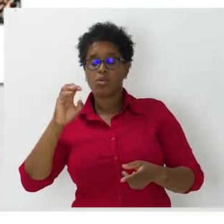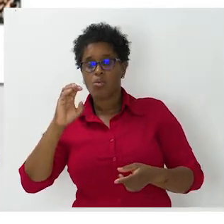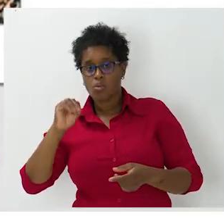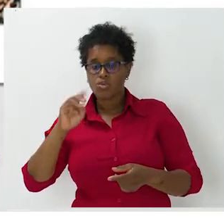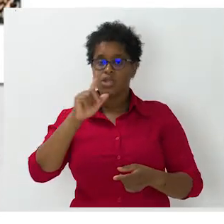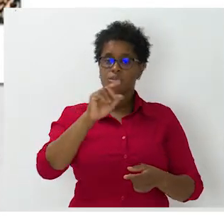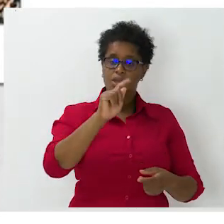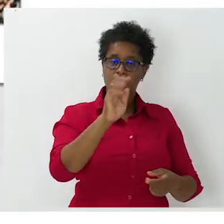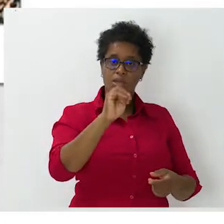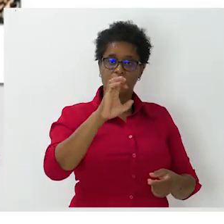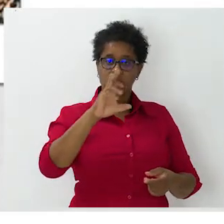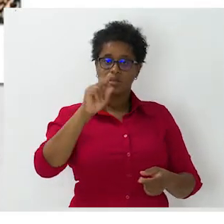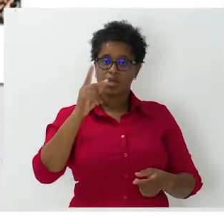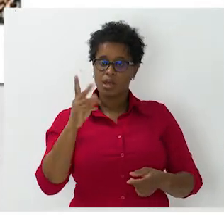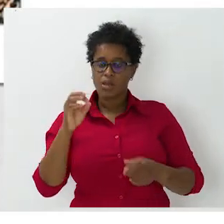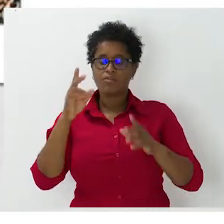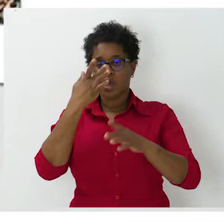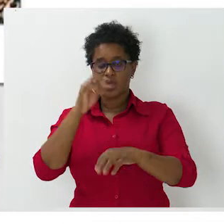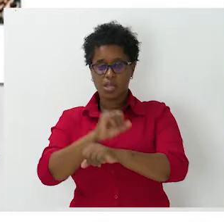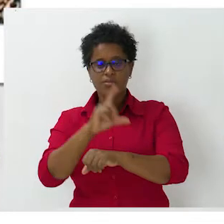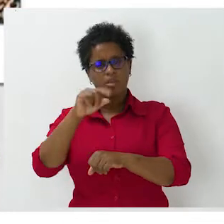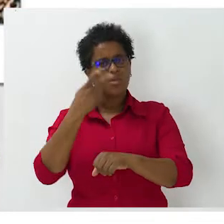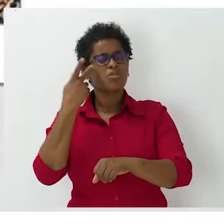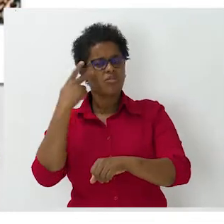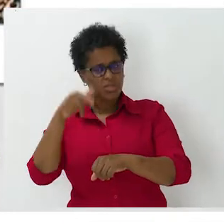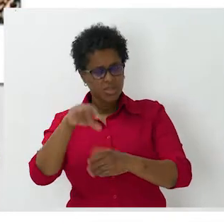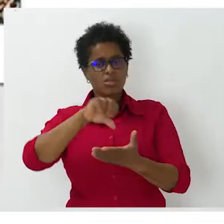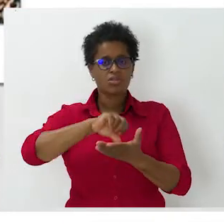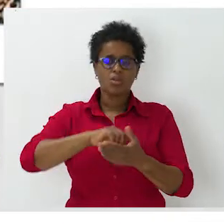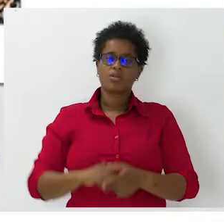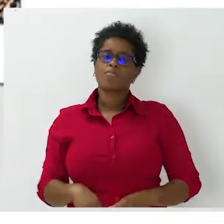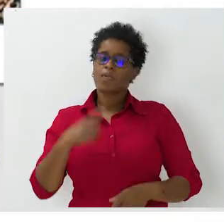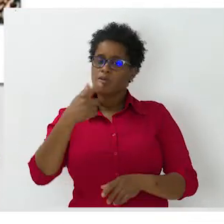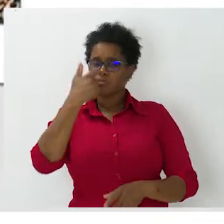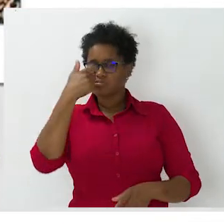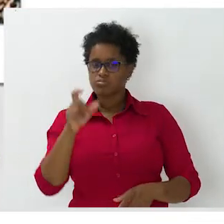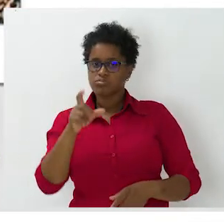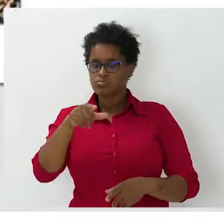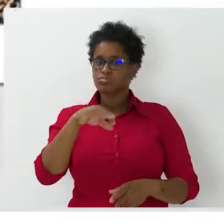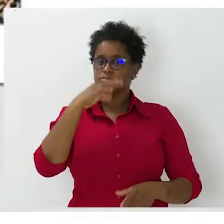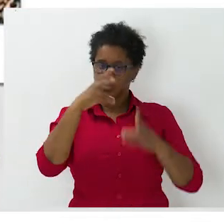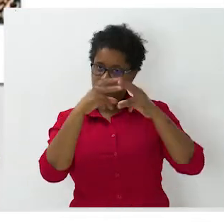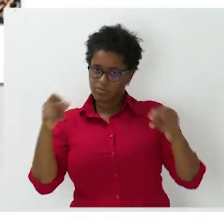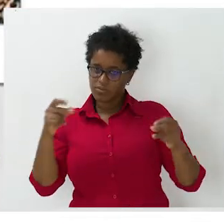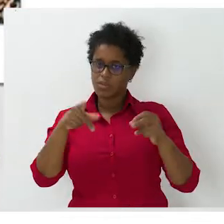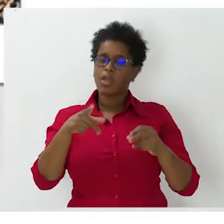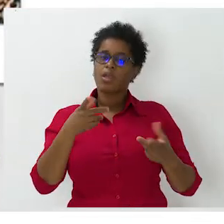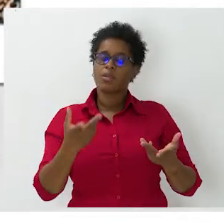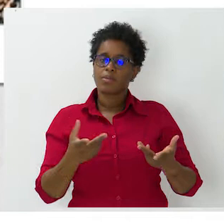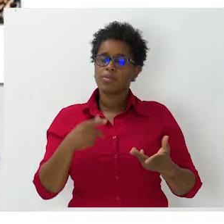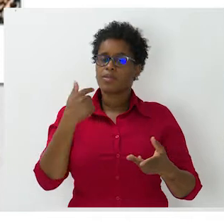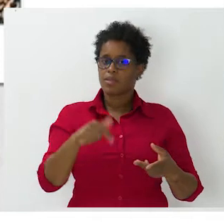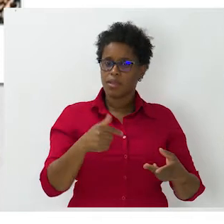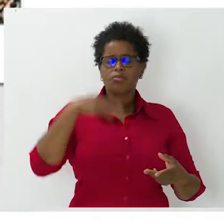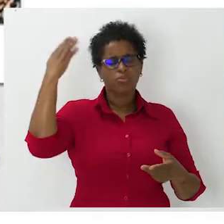escravos também habitam nesse território. Um cidadão define-se pelo facto de